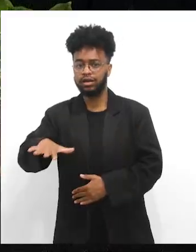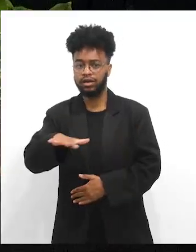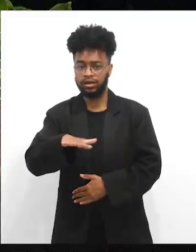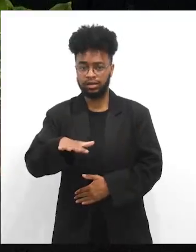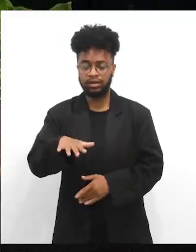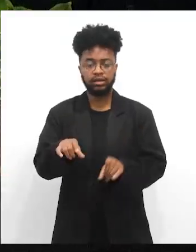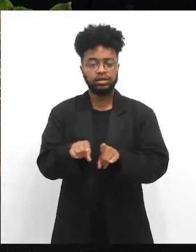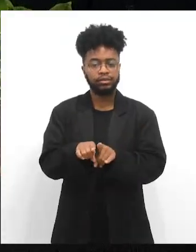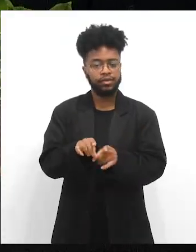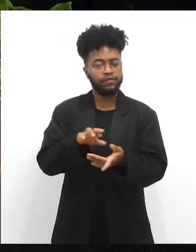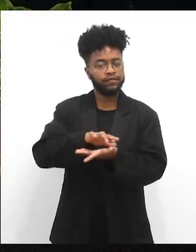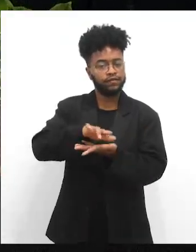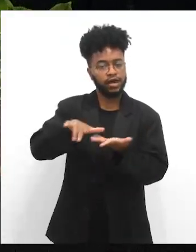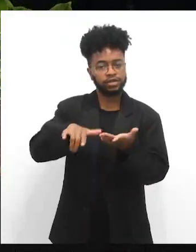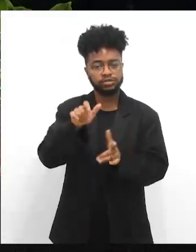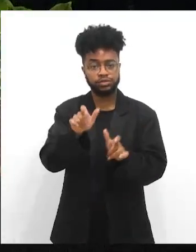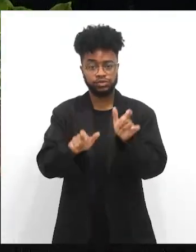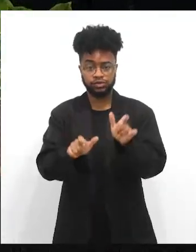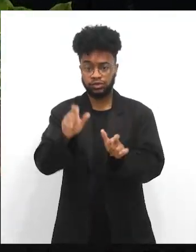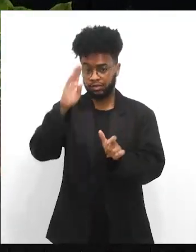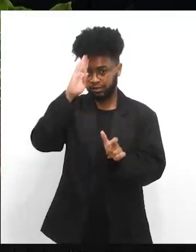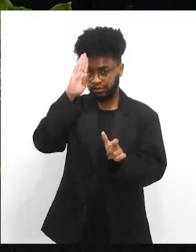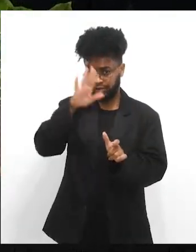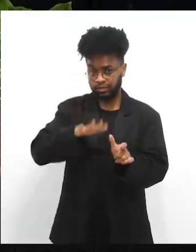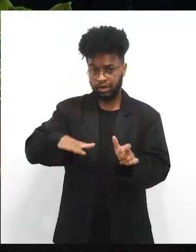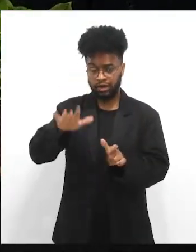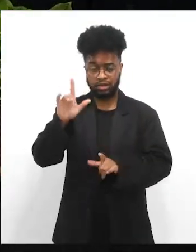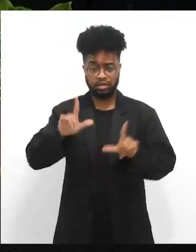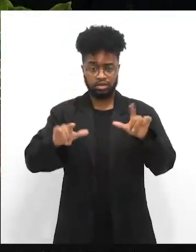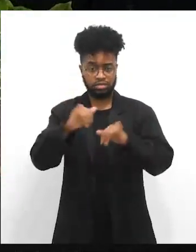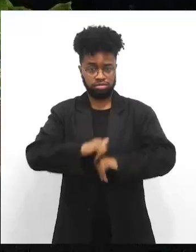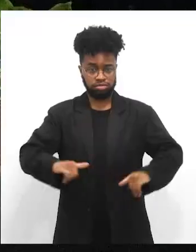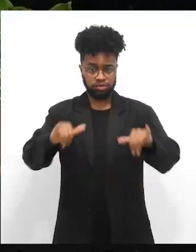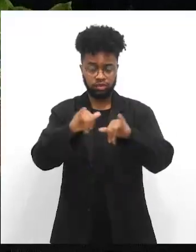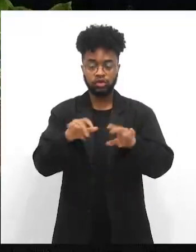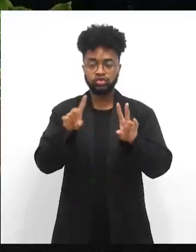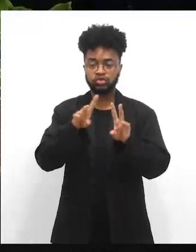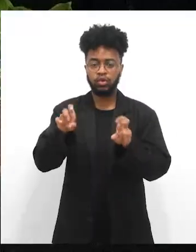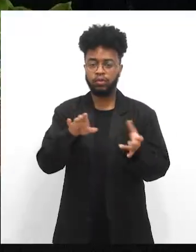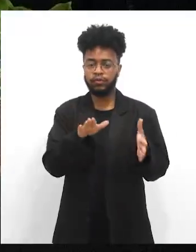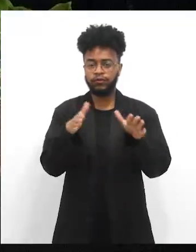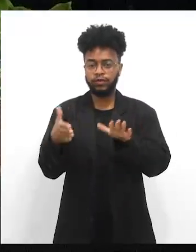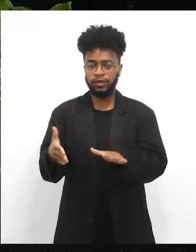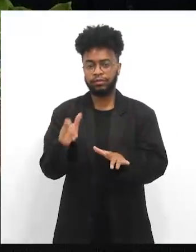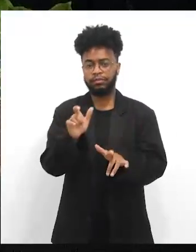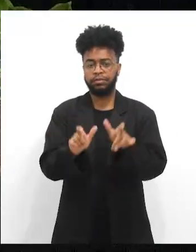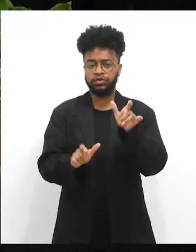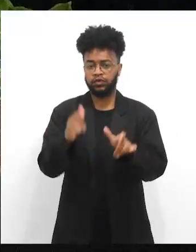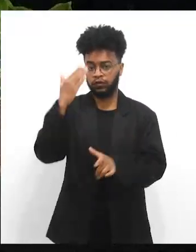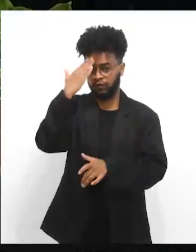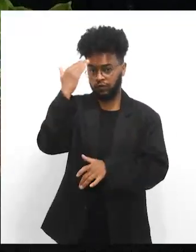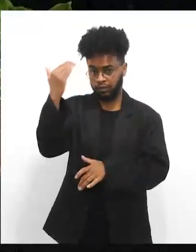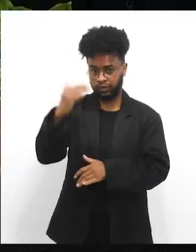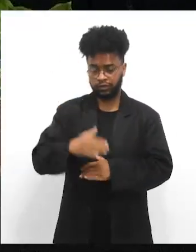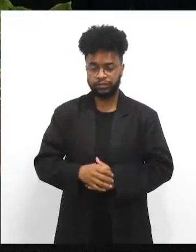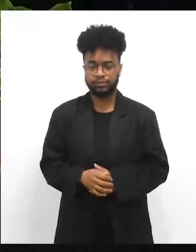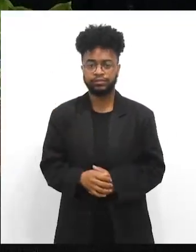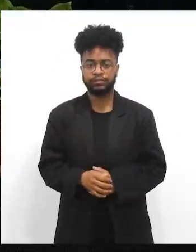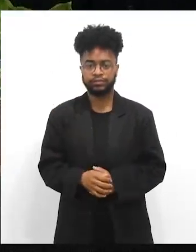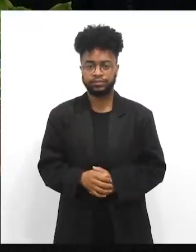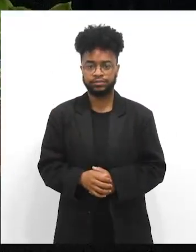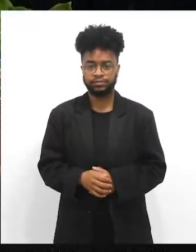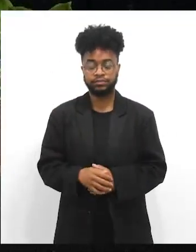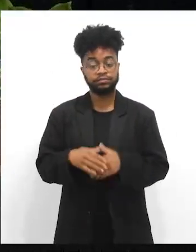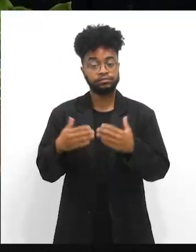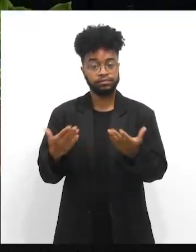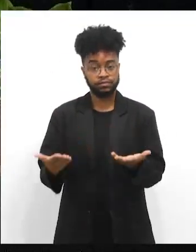várias áreas, por várias pessoas, principalmente na mídia. São as mortes de grande comoção